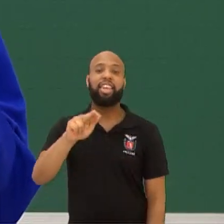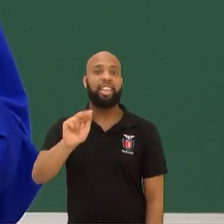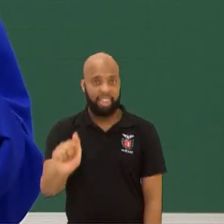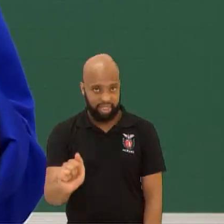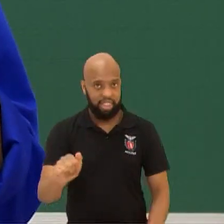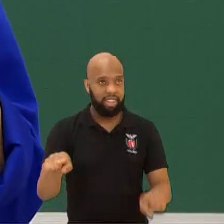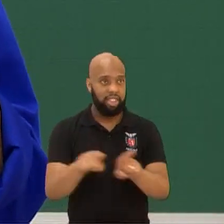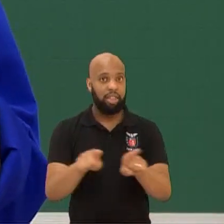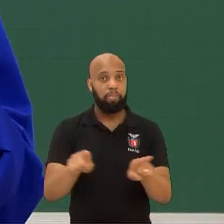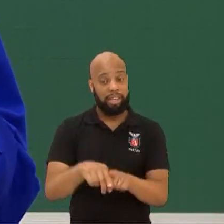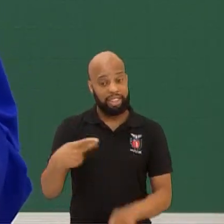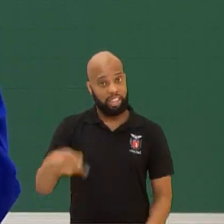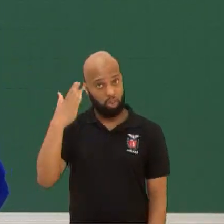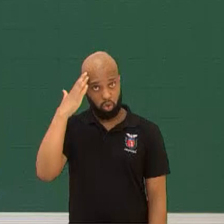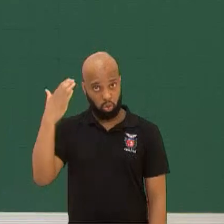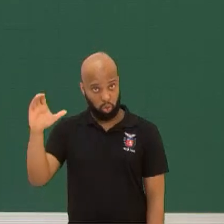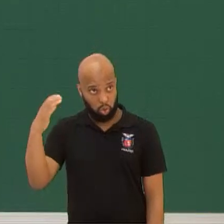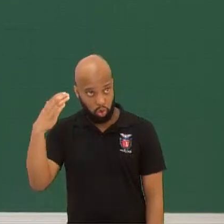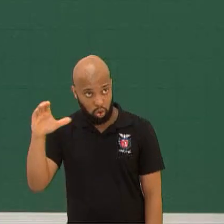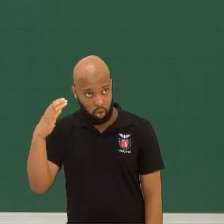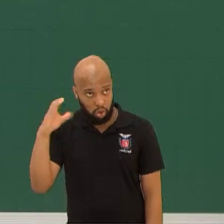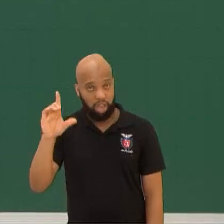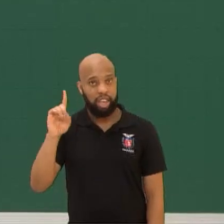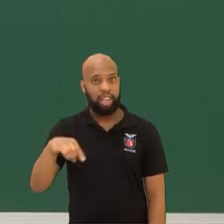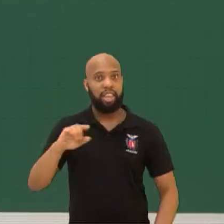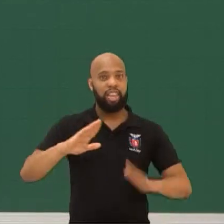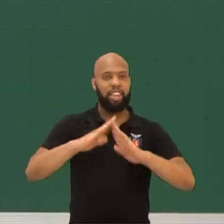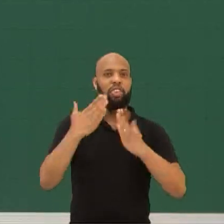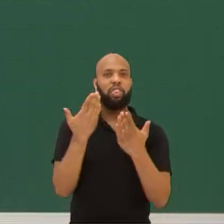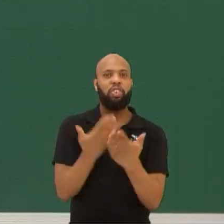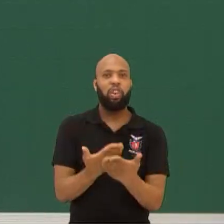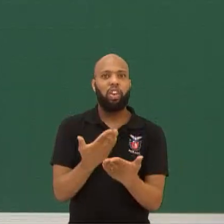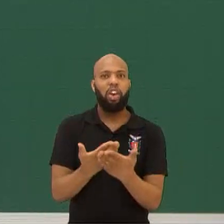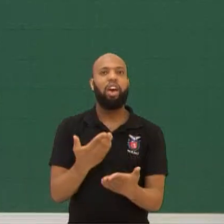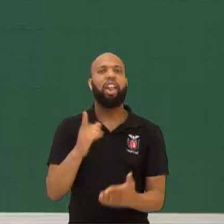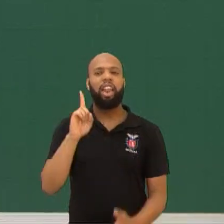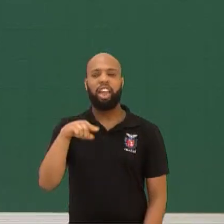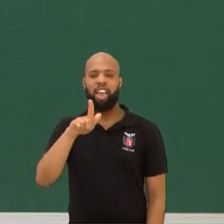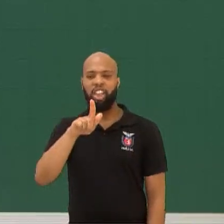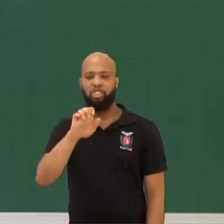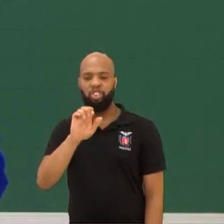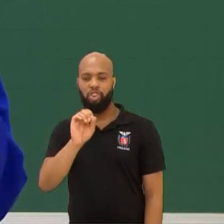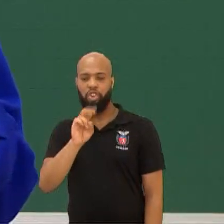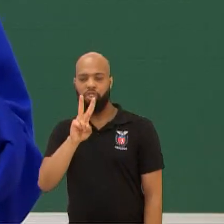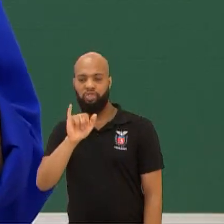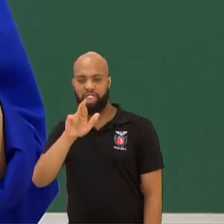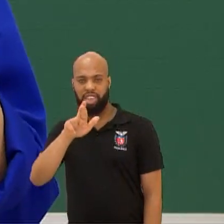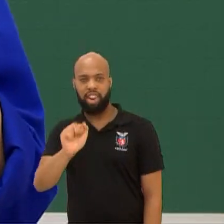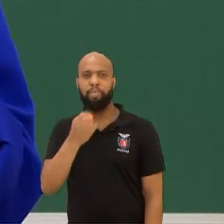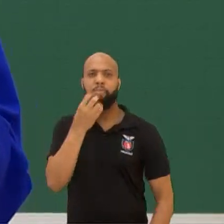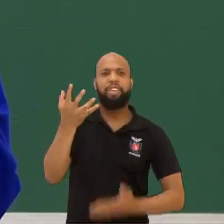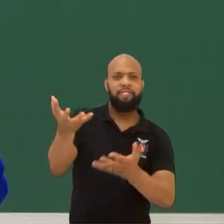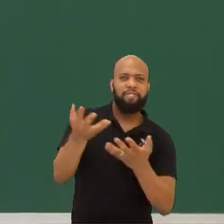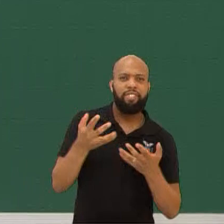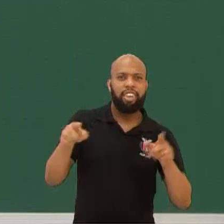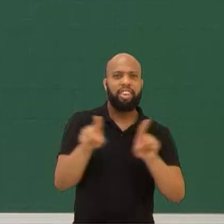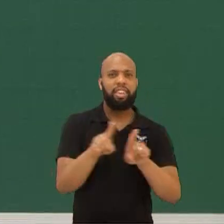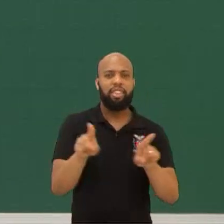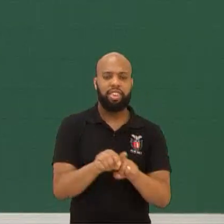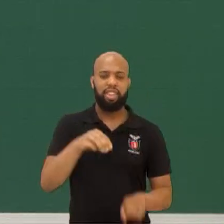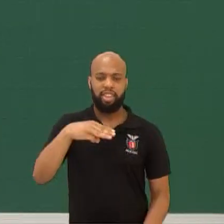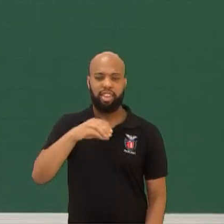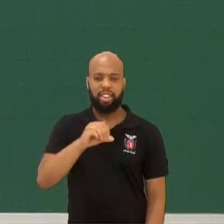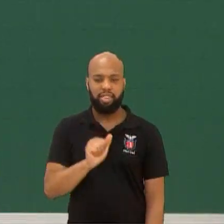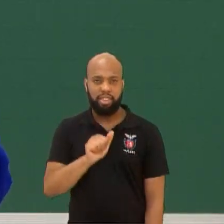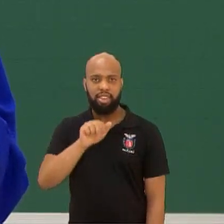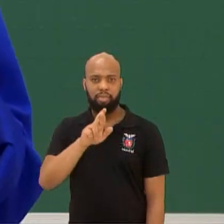Perissuti, de Curitiba, do Colégio Estadual Gelvira Correia Pacheco. Muito bem-vinda, Ana Cristina. E a Marjorie dos